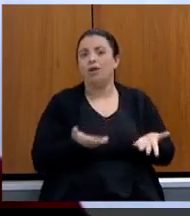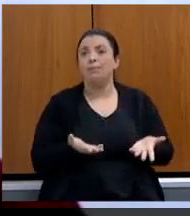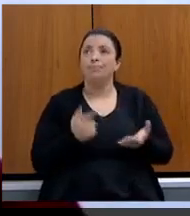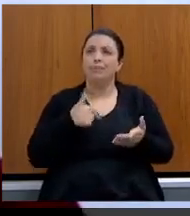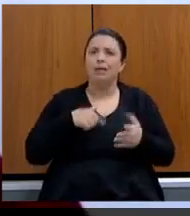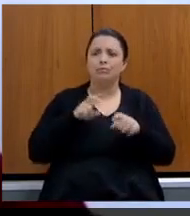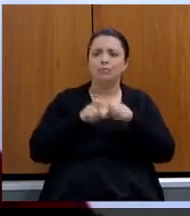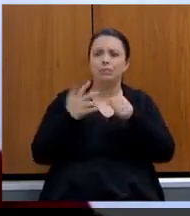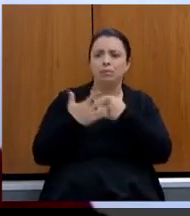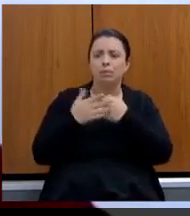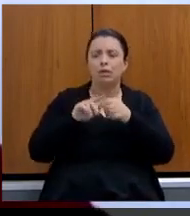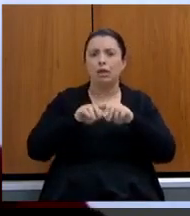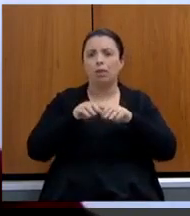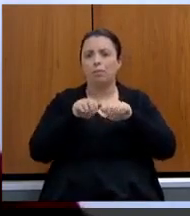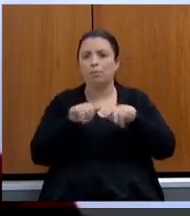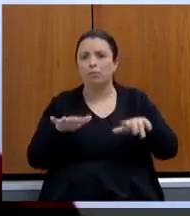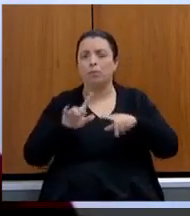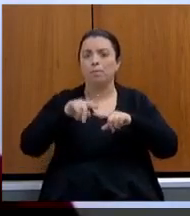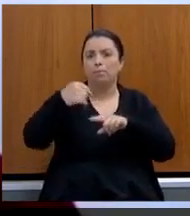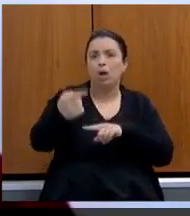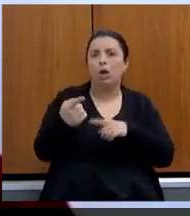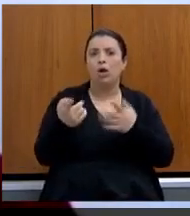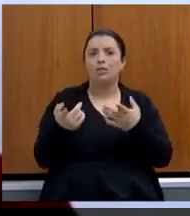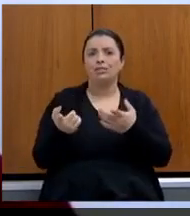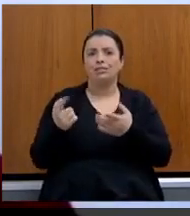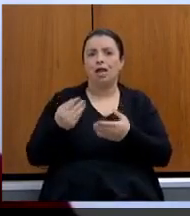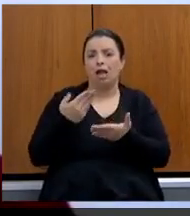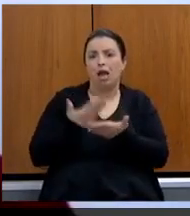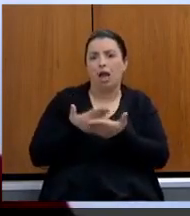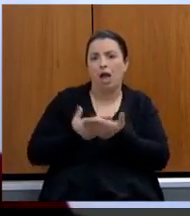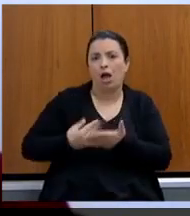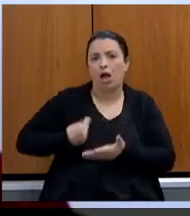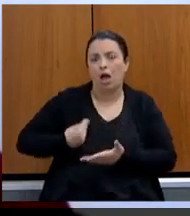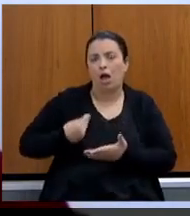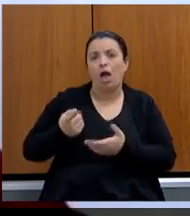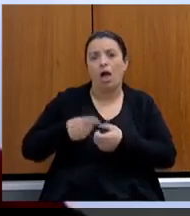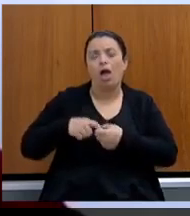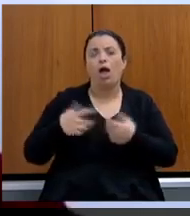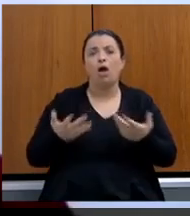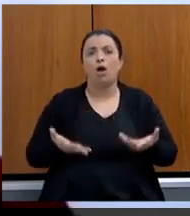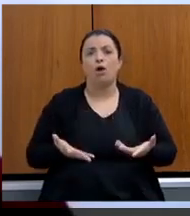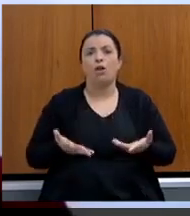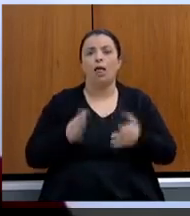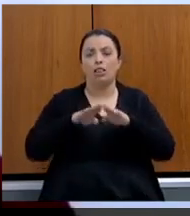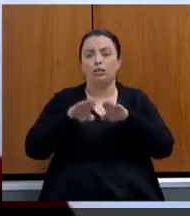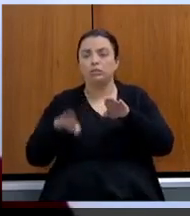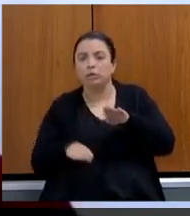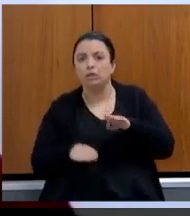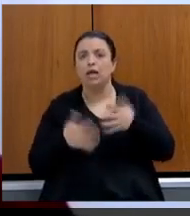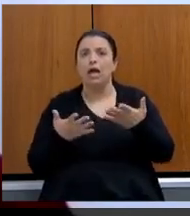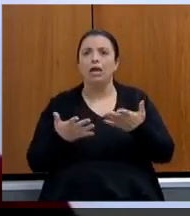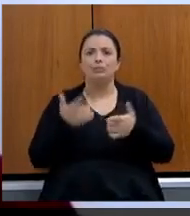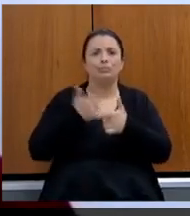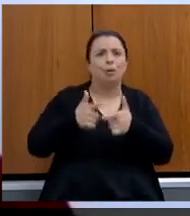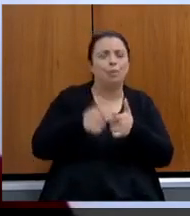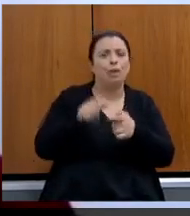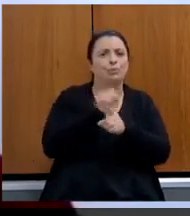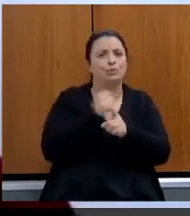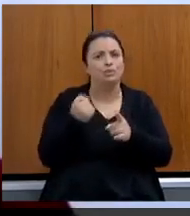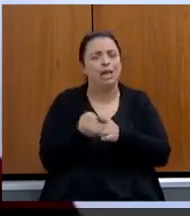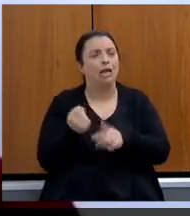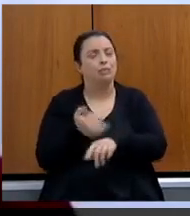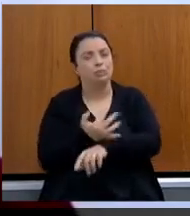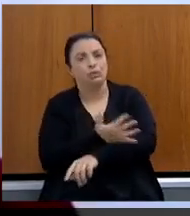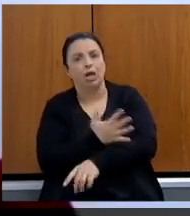anemias de retorno às aulas o aumento da desigualdade social aumento de vários problemas sociais emocionais